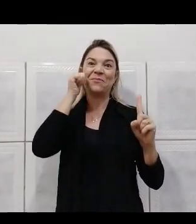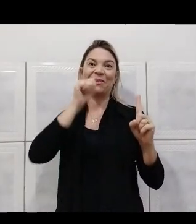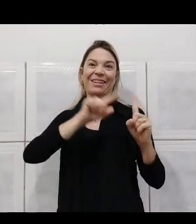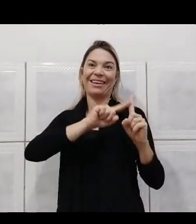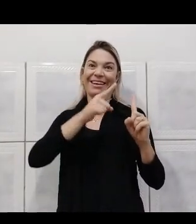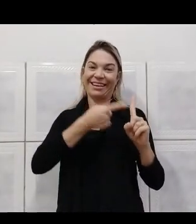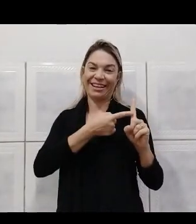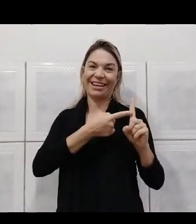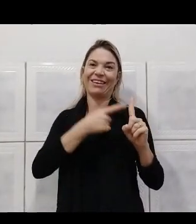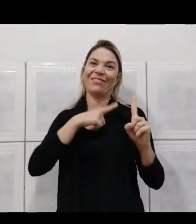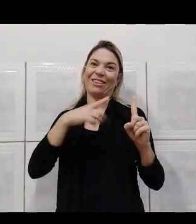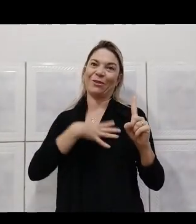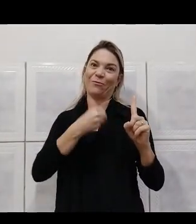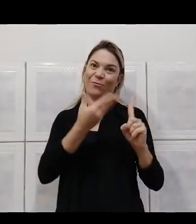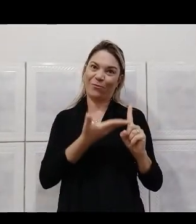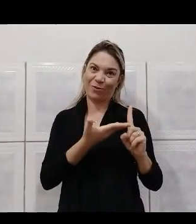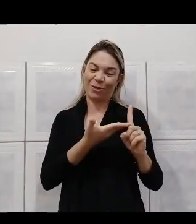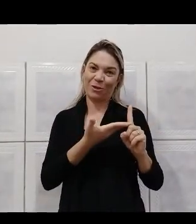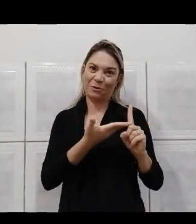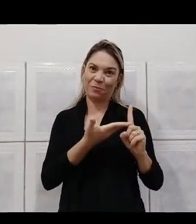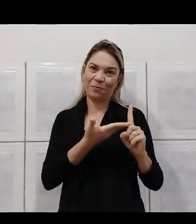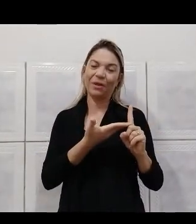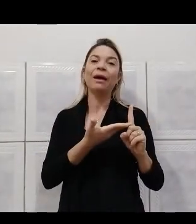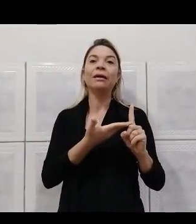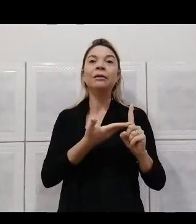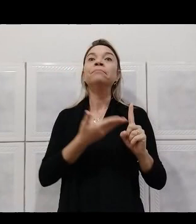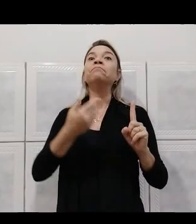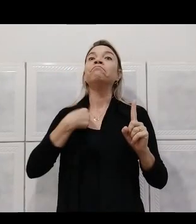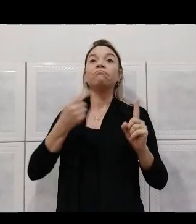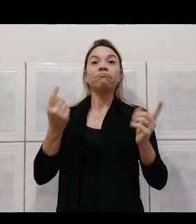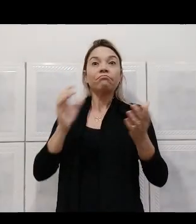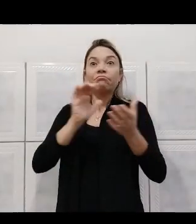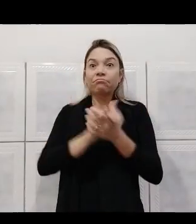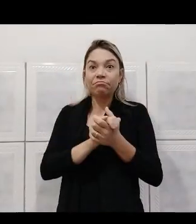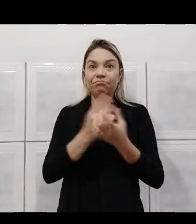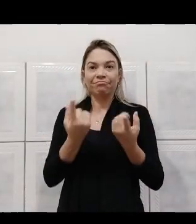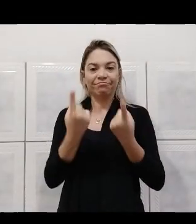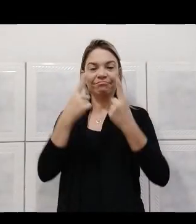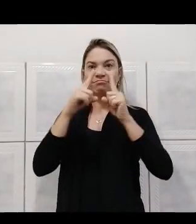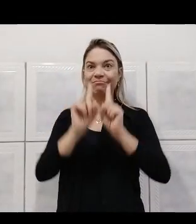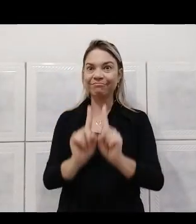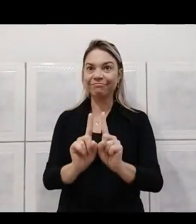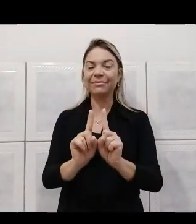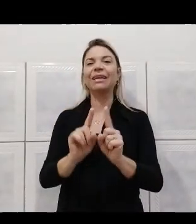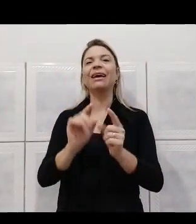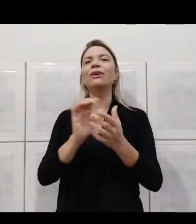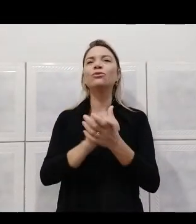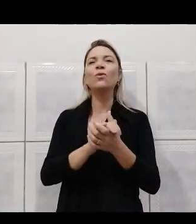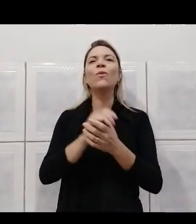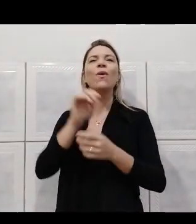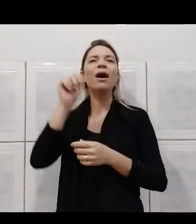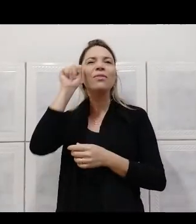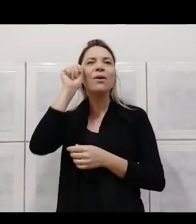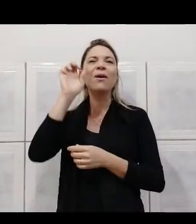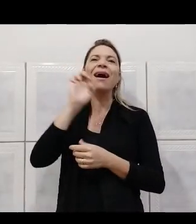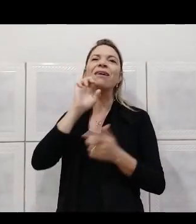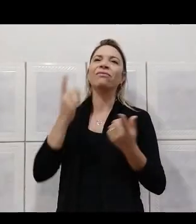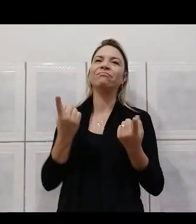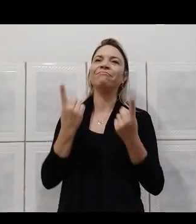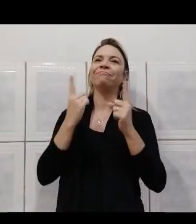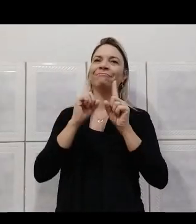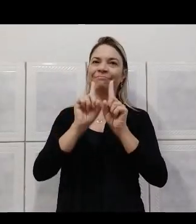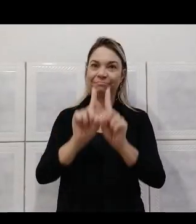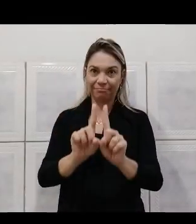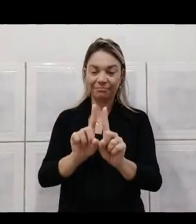filho, concebeu e deu à luz ao primeiro, Caim, ela disse: eu adquiri um filho homem com o auxílio